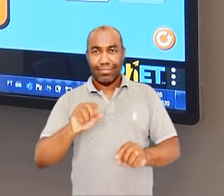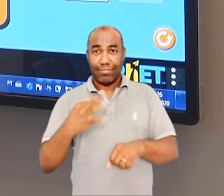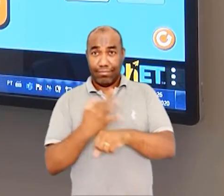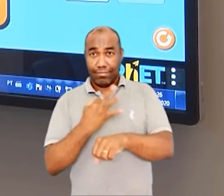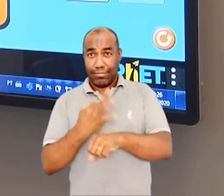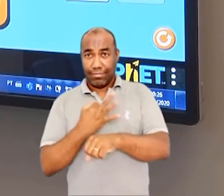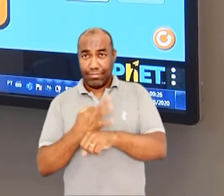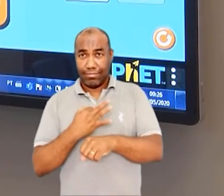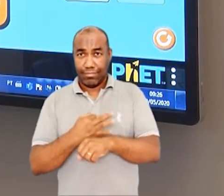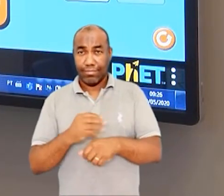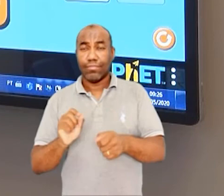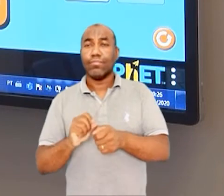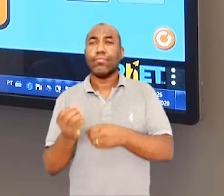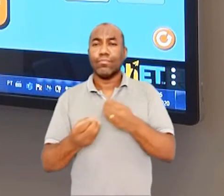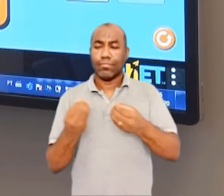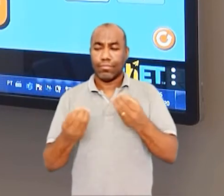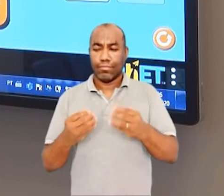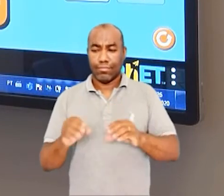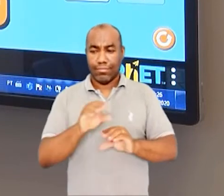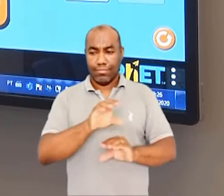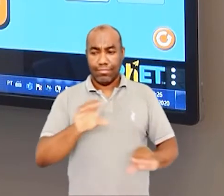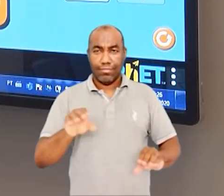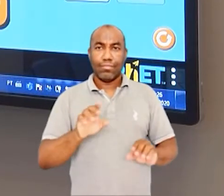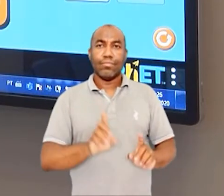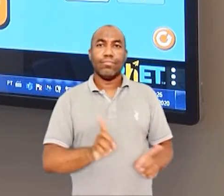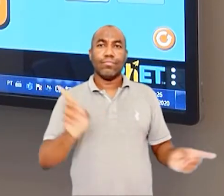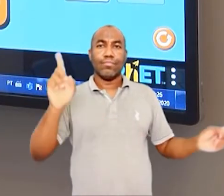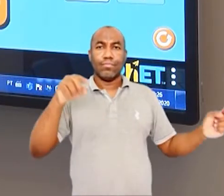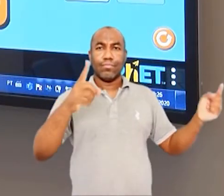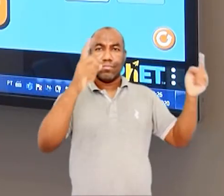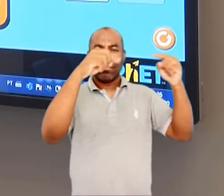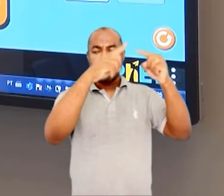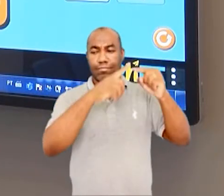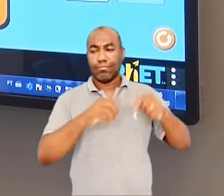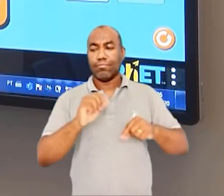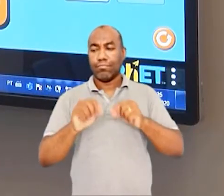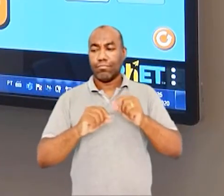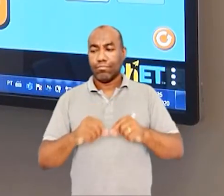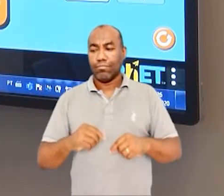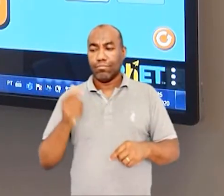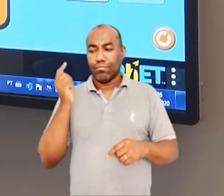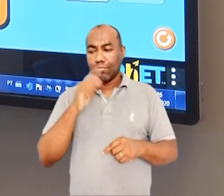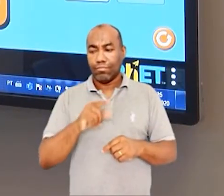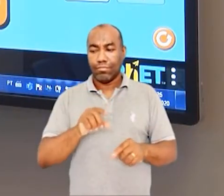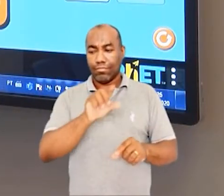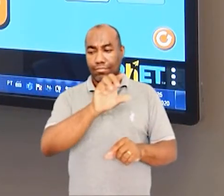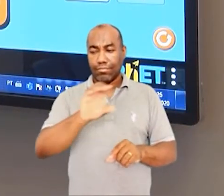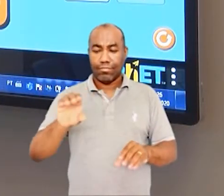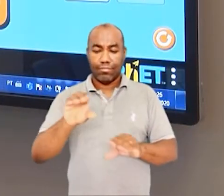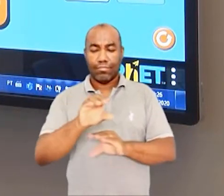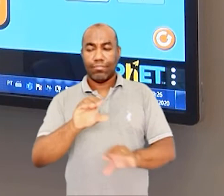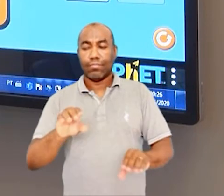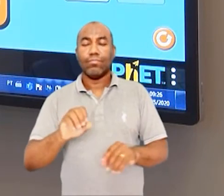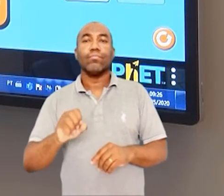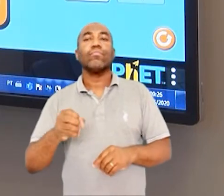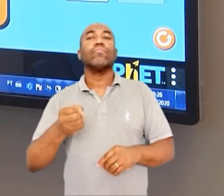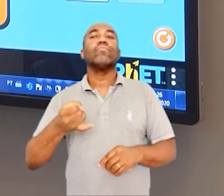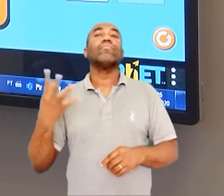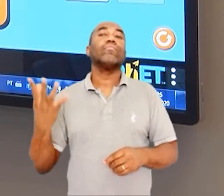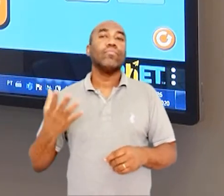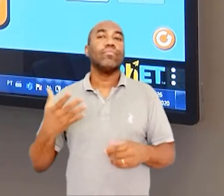Como essa intensidade de corrente elétrica diminuiu muito. Nós temos resistores em